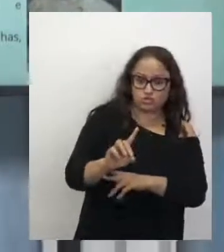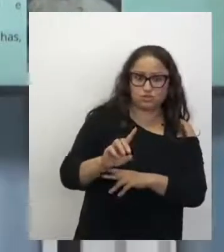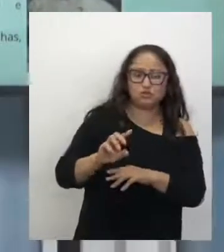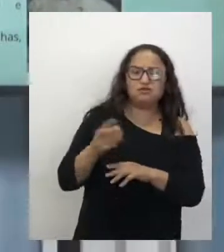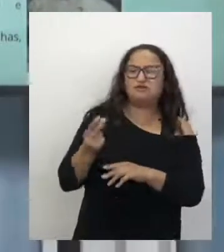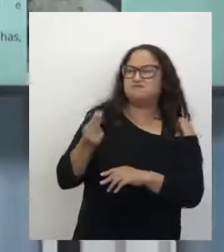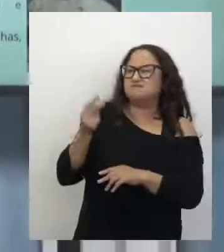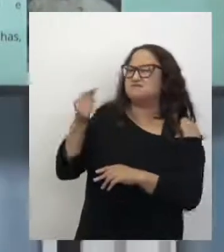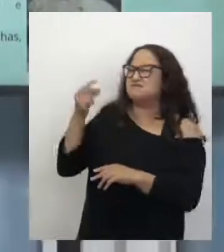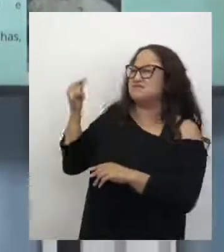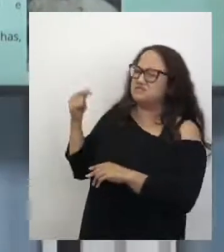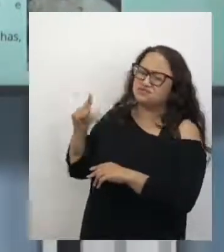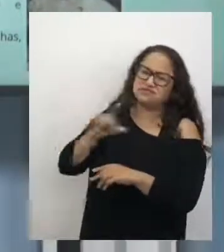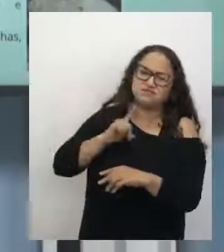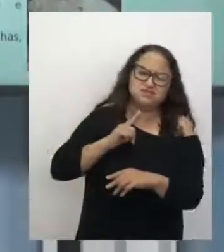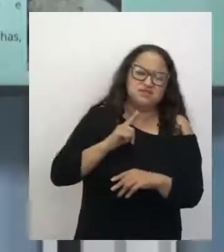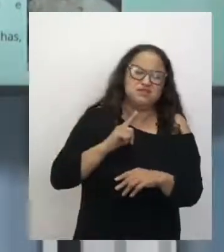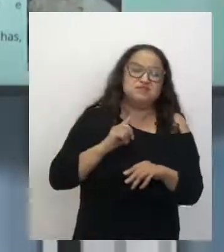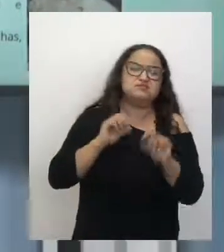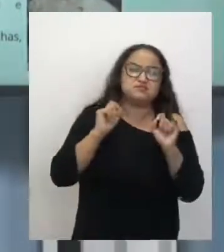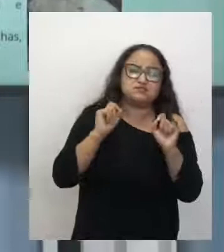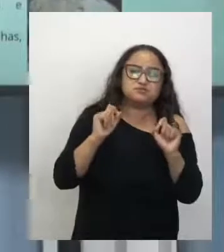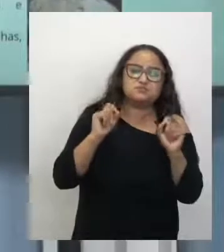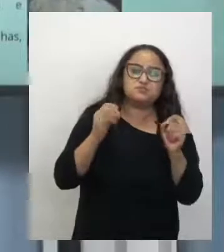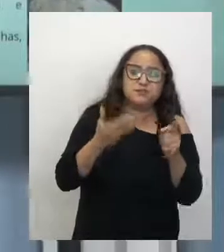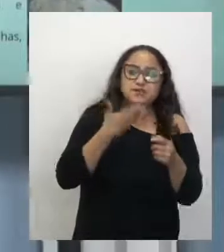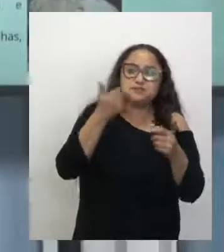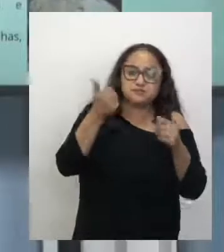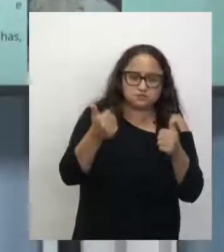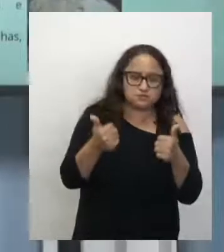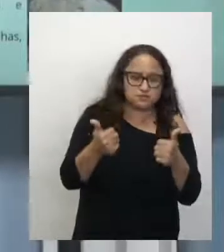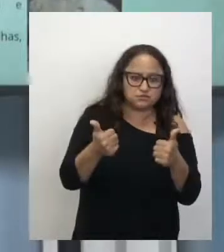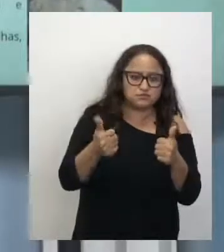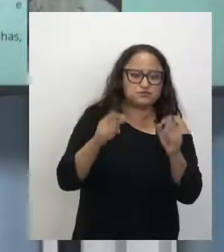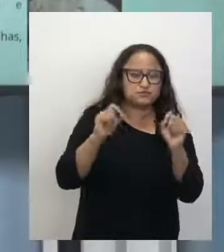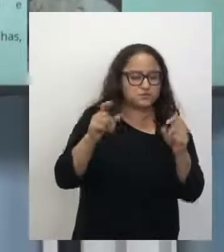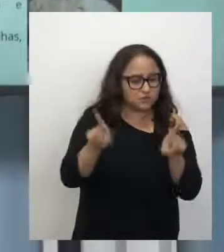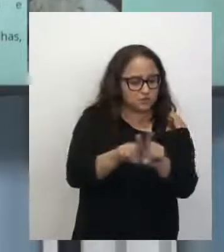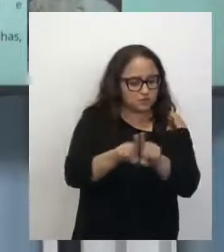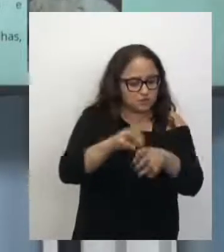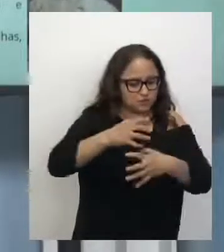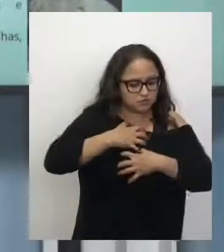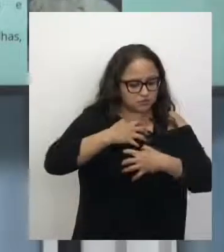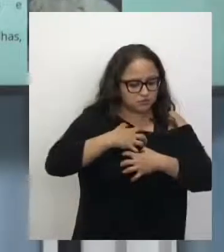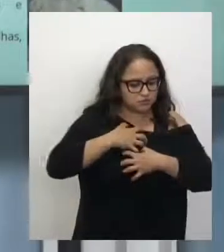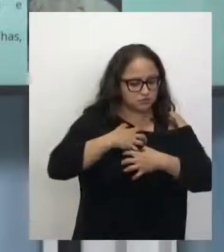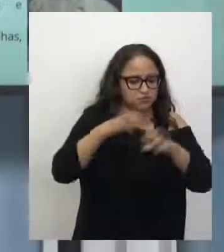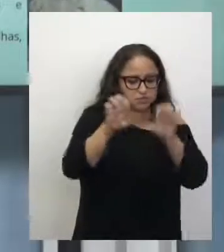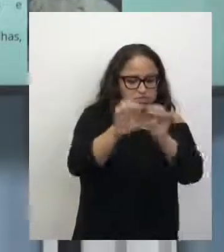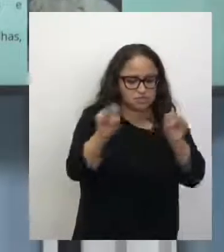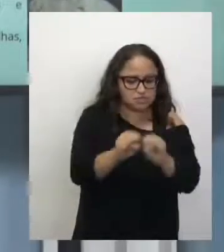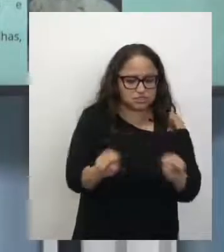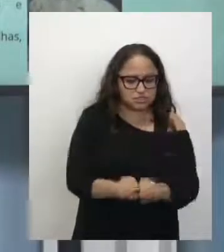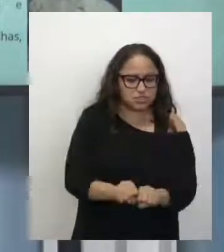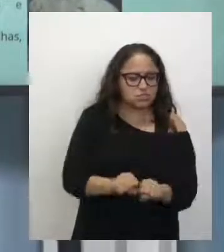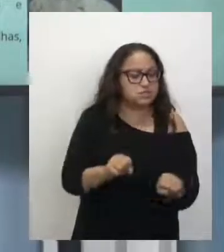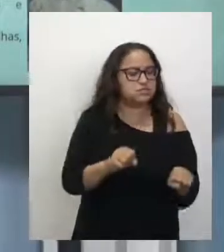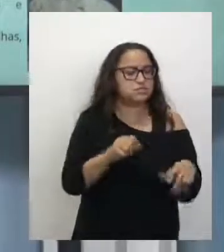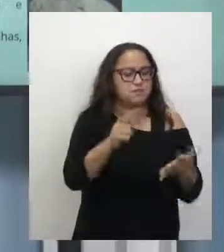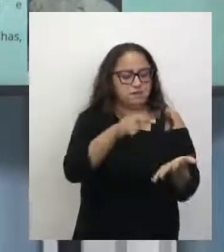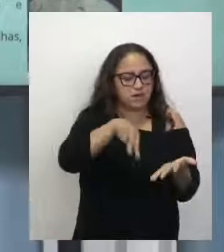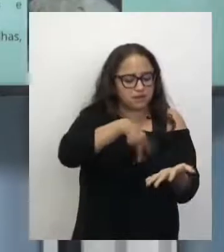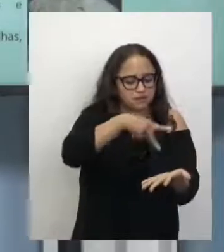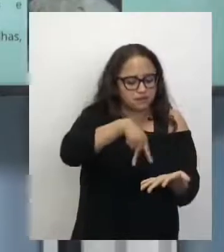mais antigas, é uma das pioneiras e uma das mais difundidas. Mas existem outras formas também, outros sistemas de notação para a dança,